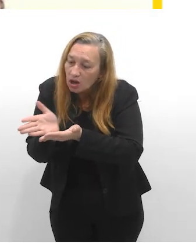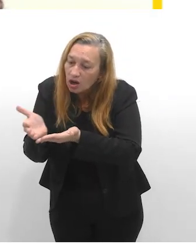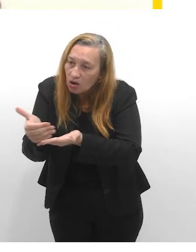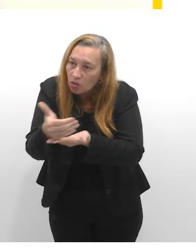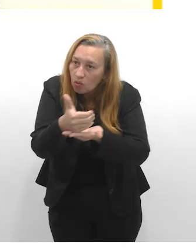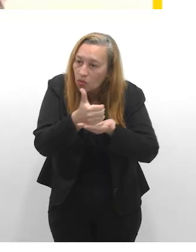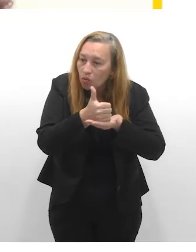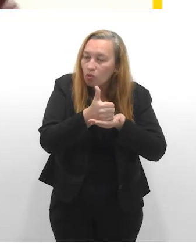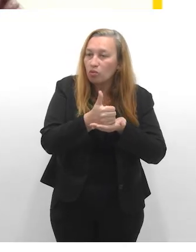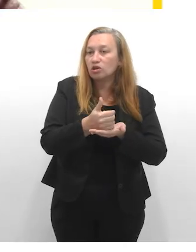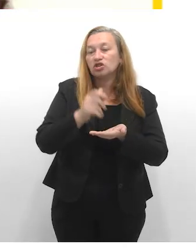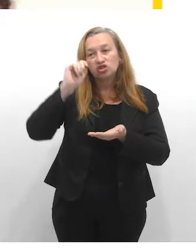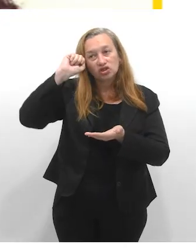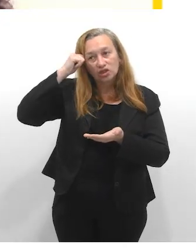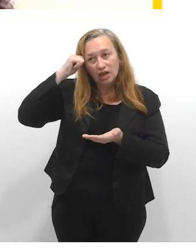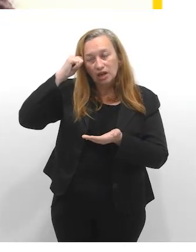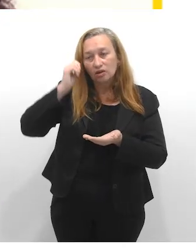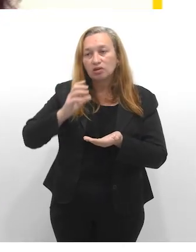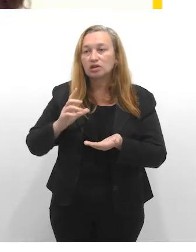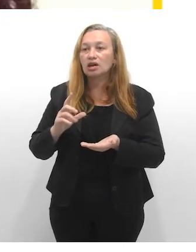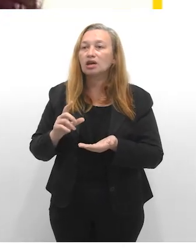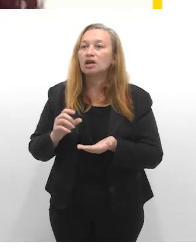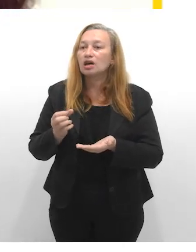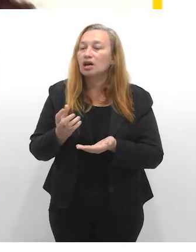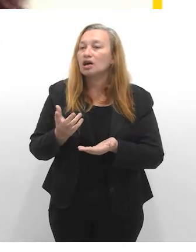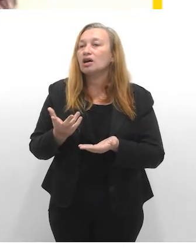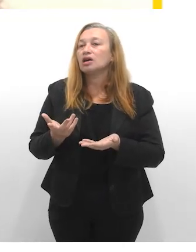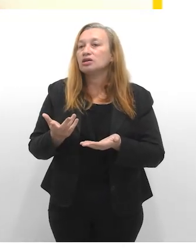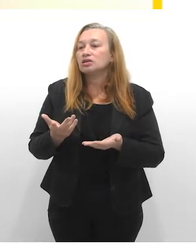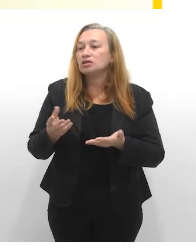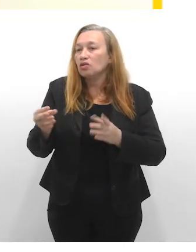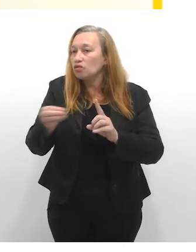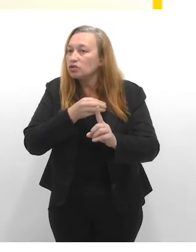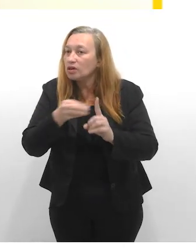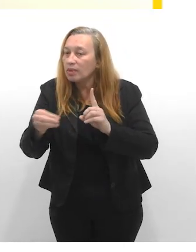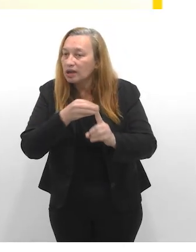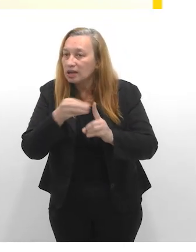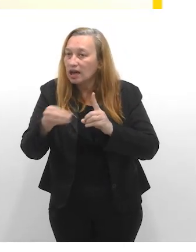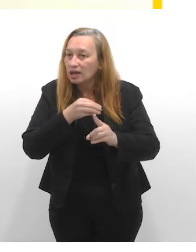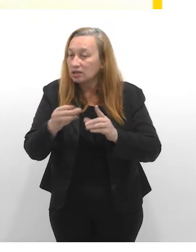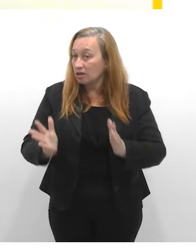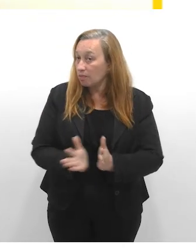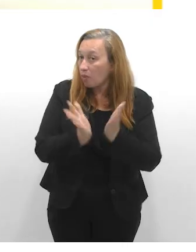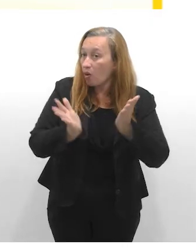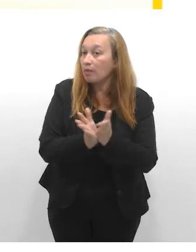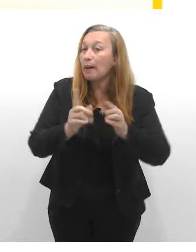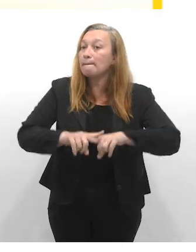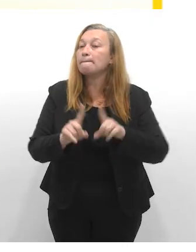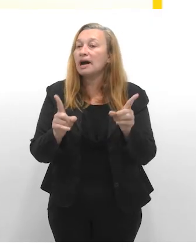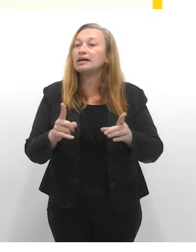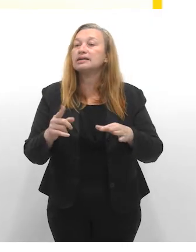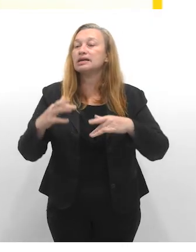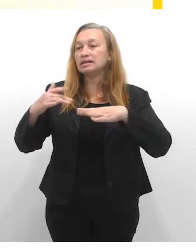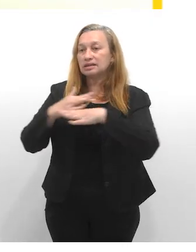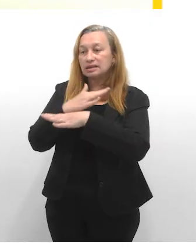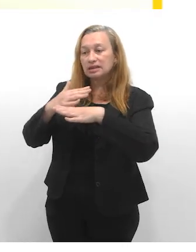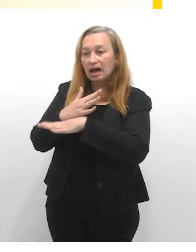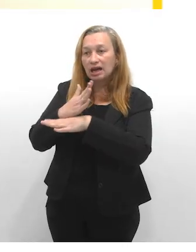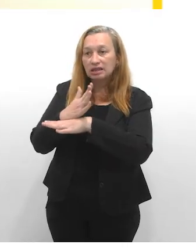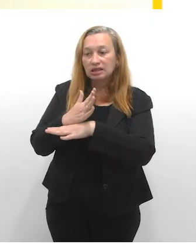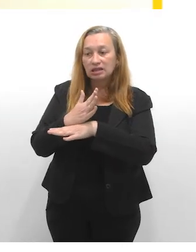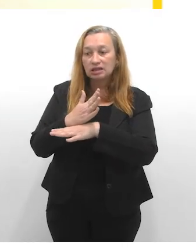as populações racializadas, onde acumula a condição de classe mais vulnerável, mas ainda assim